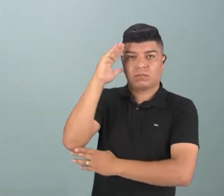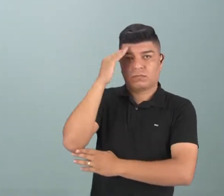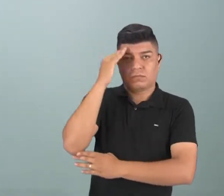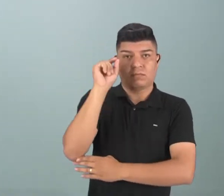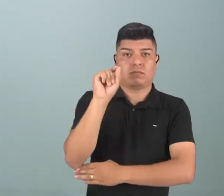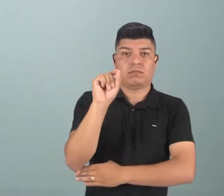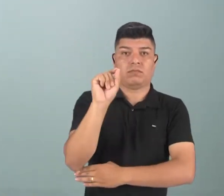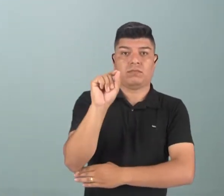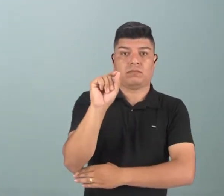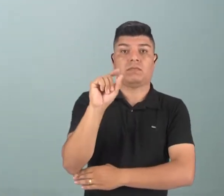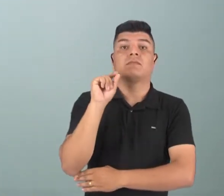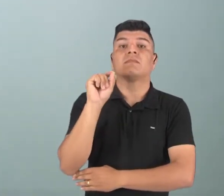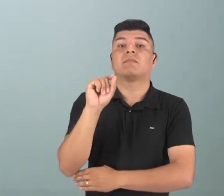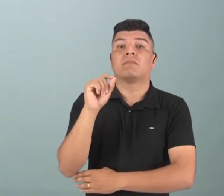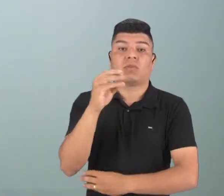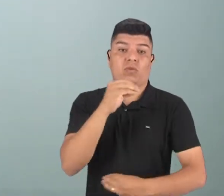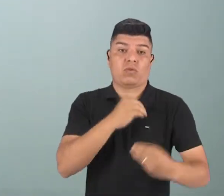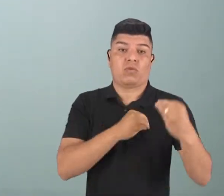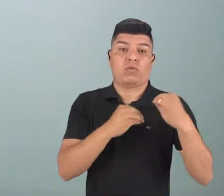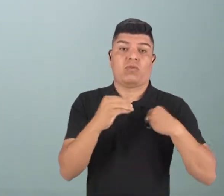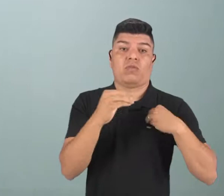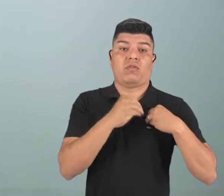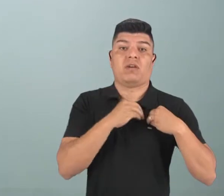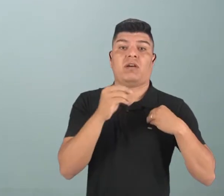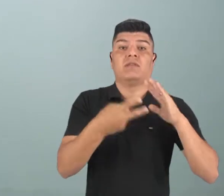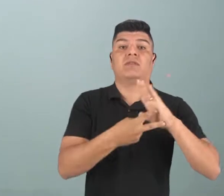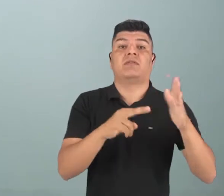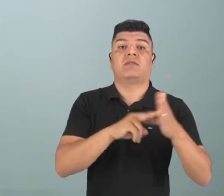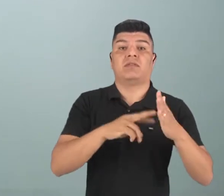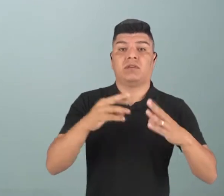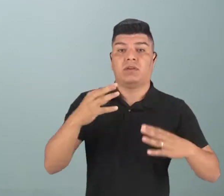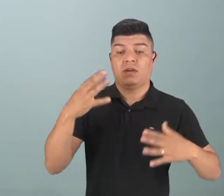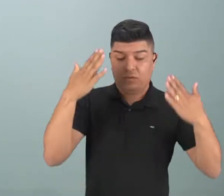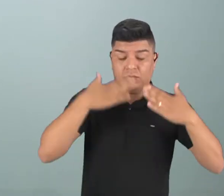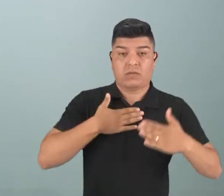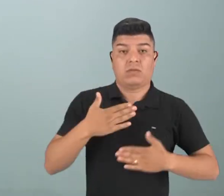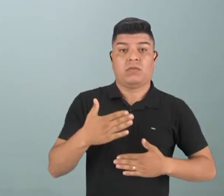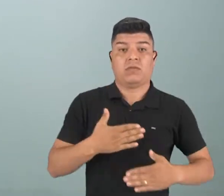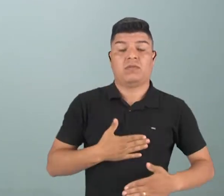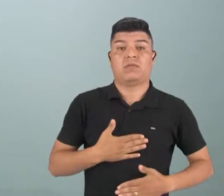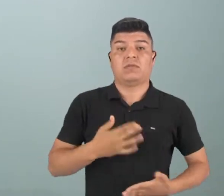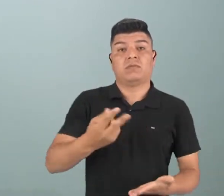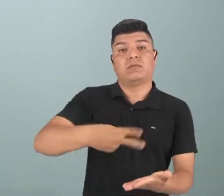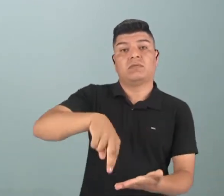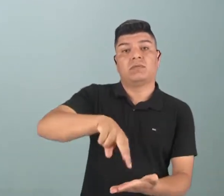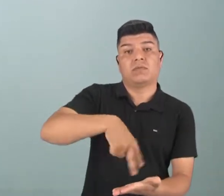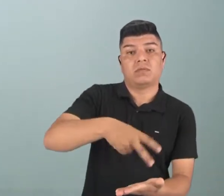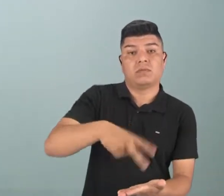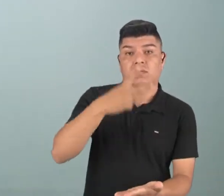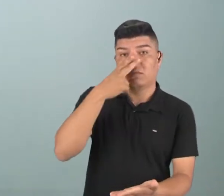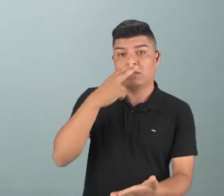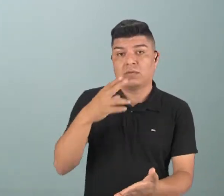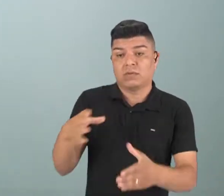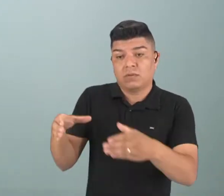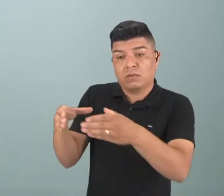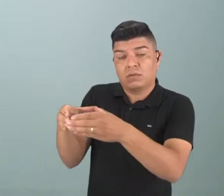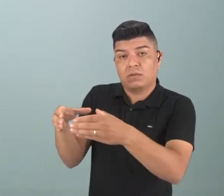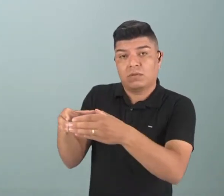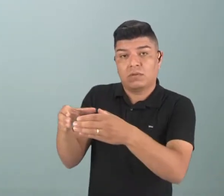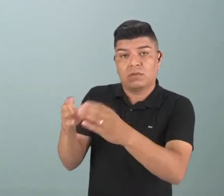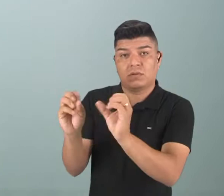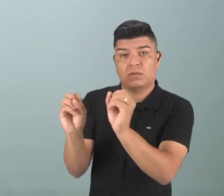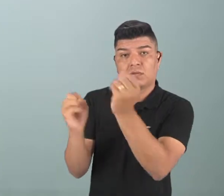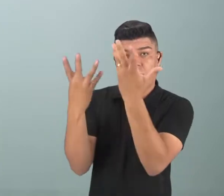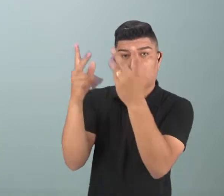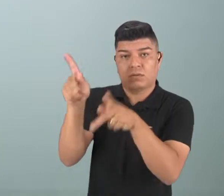entendiam que a fonte de pecado era o corpo. Então, a dança, ela vai ficar mais nas comunidades, nas